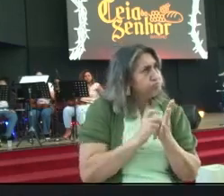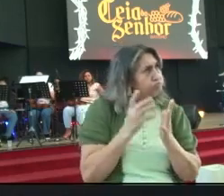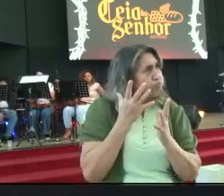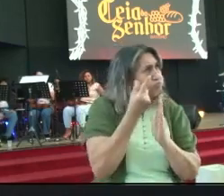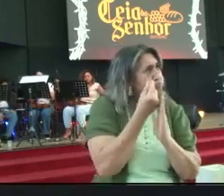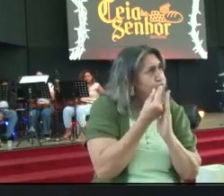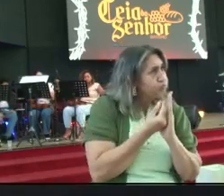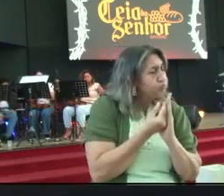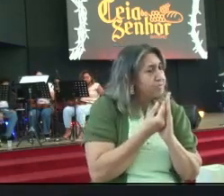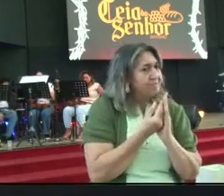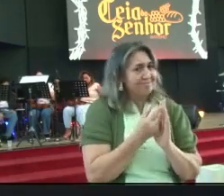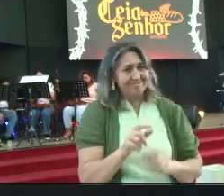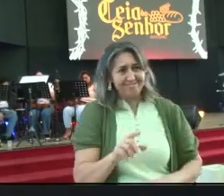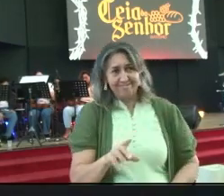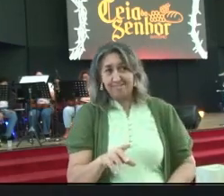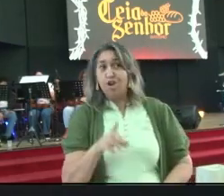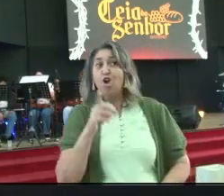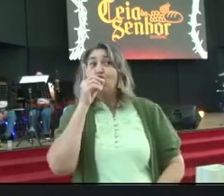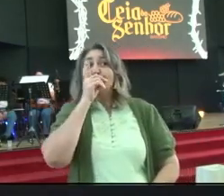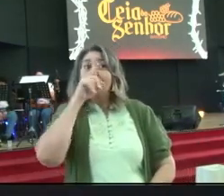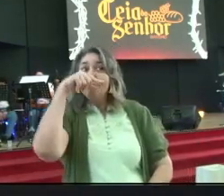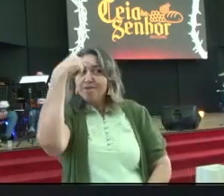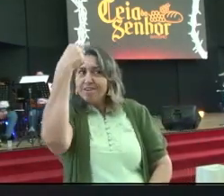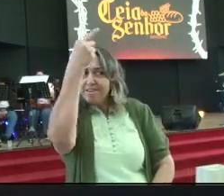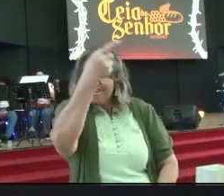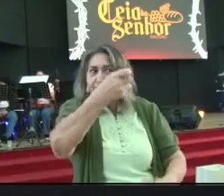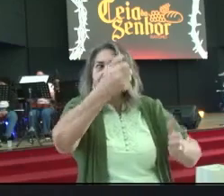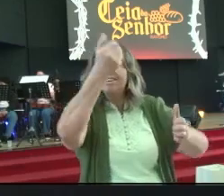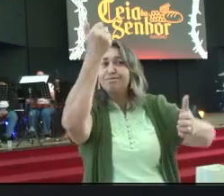Domingo que vem eu vou falar, venha domingo que vem,